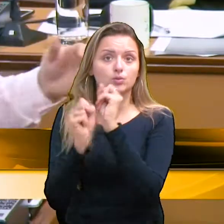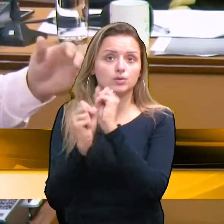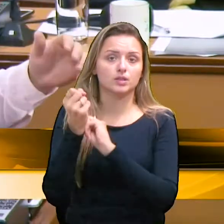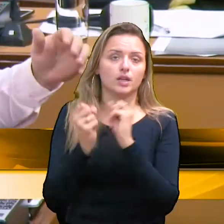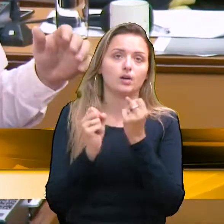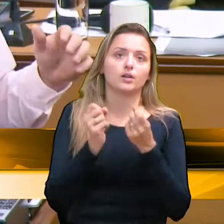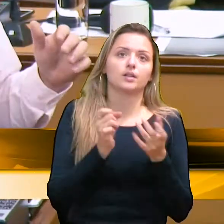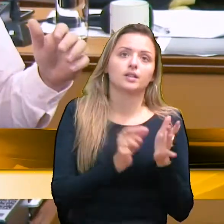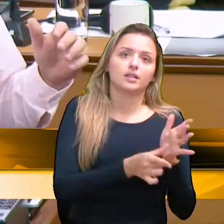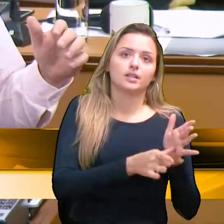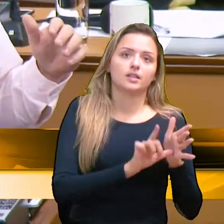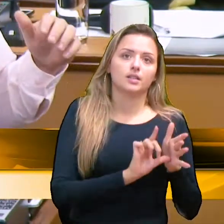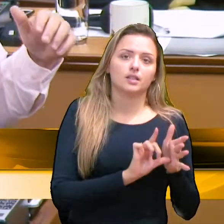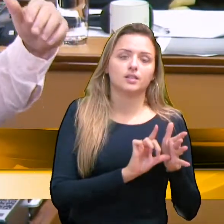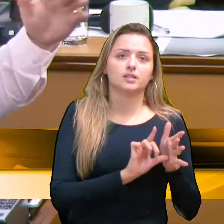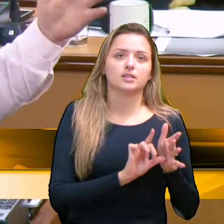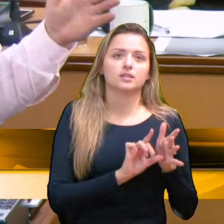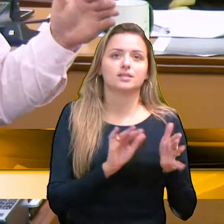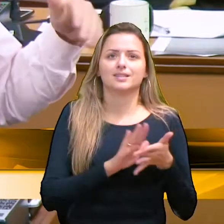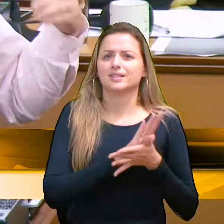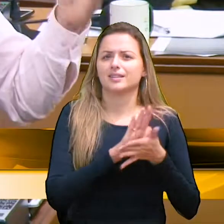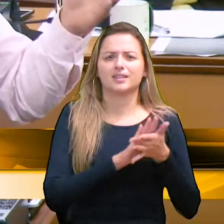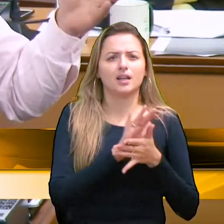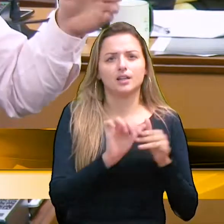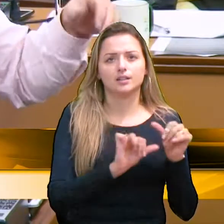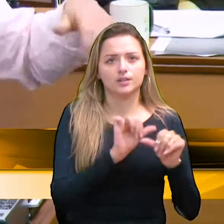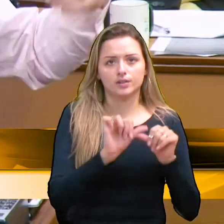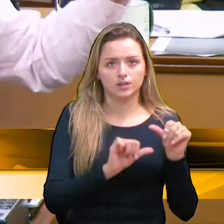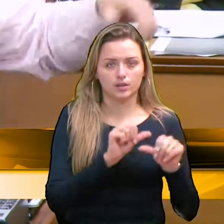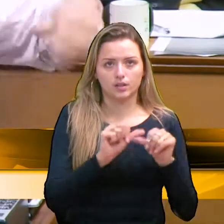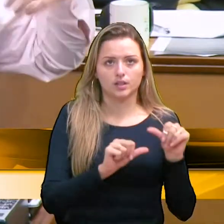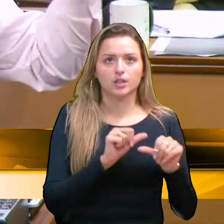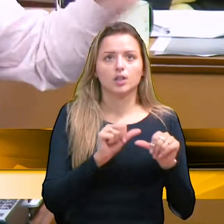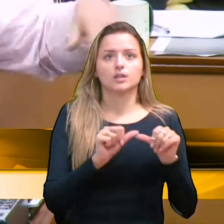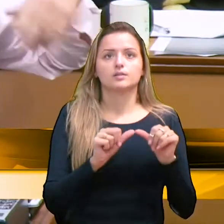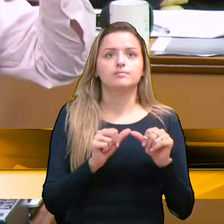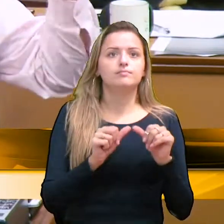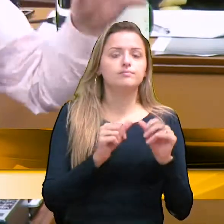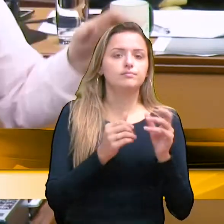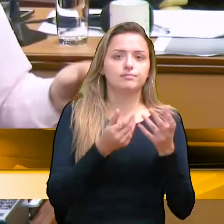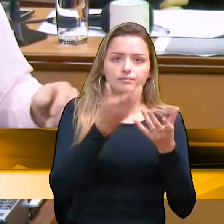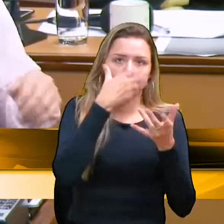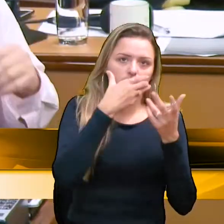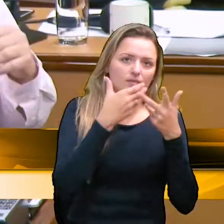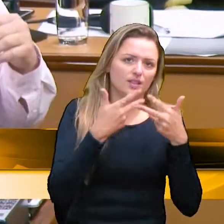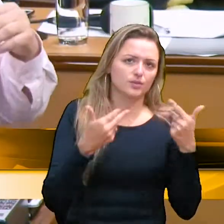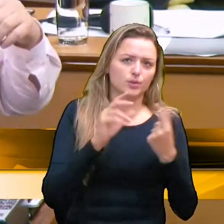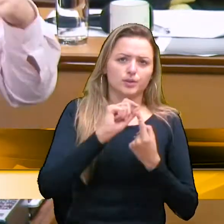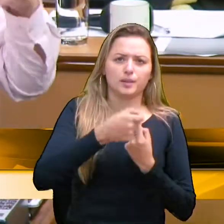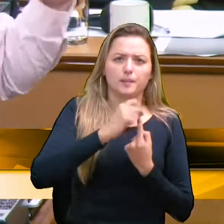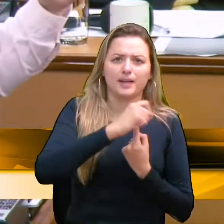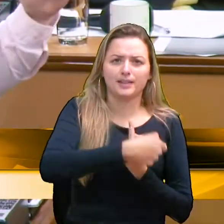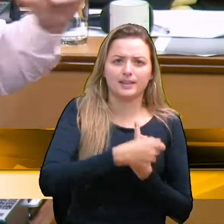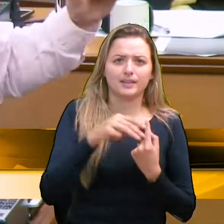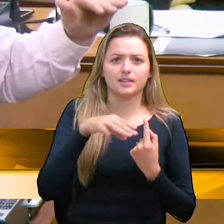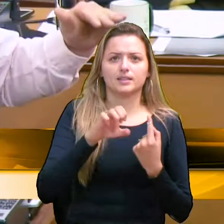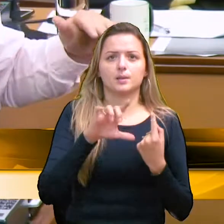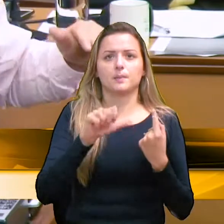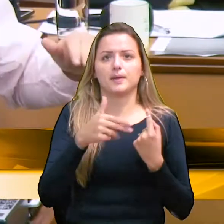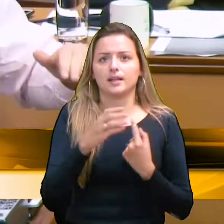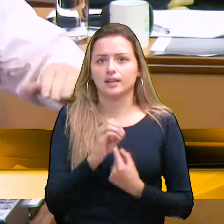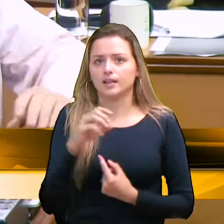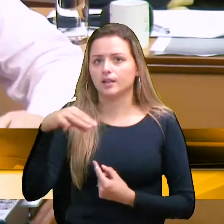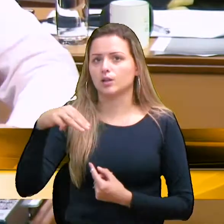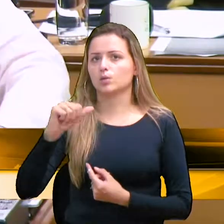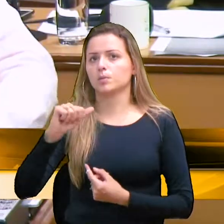seja lá quais forem os produtos, nada vai mudar nessa questão. O mamão, o melão, a banana, esses produtos continuam com a mesma